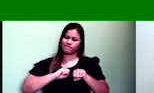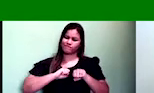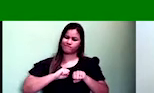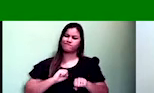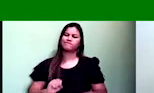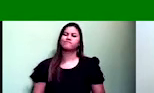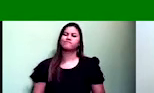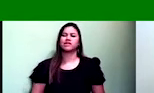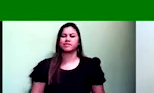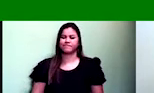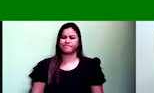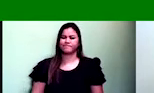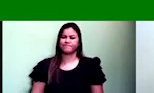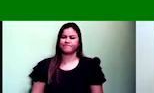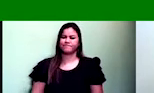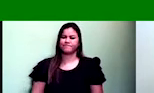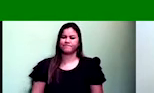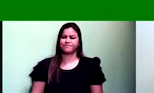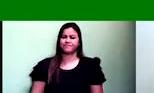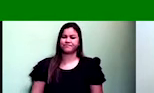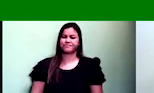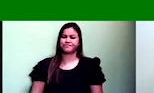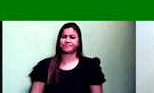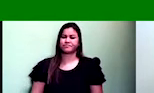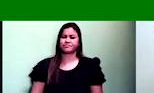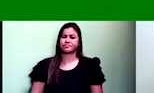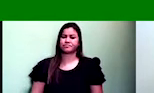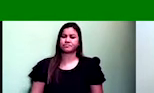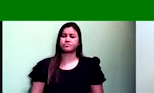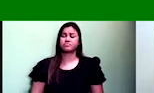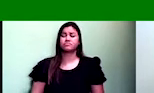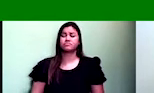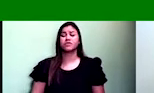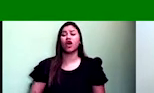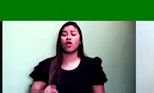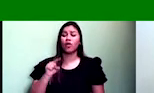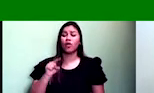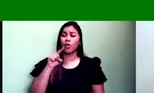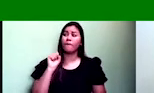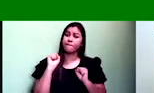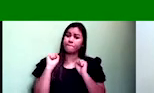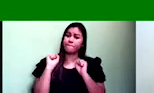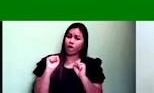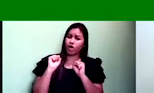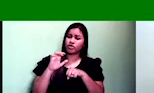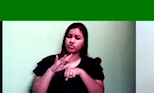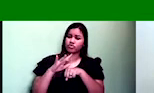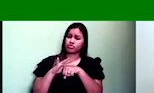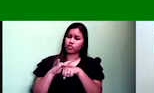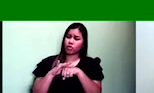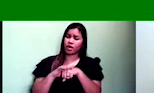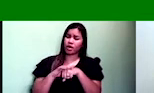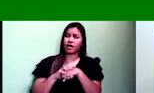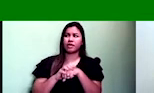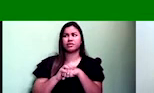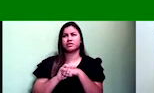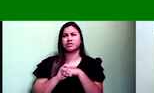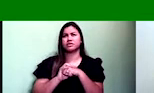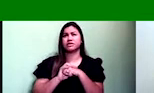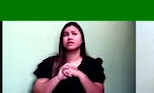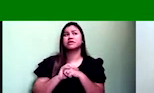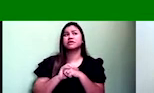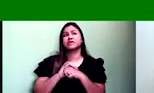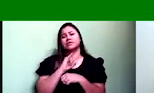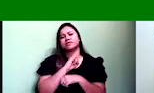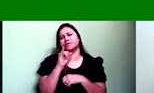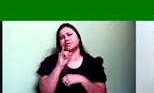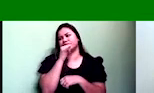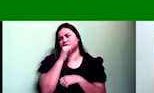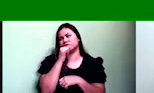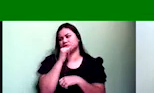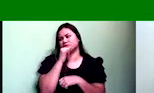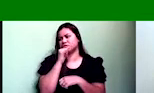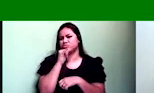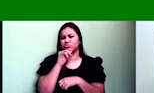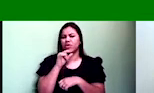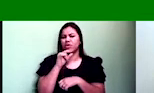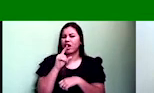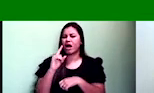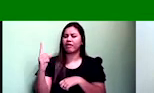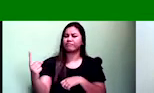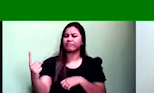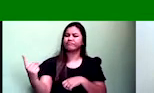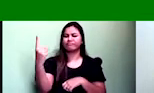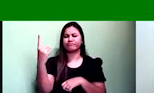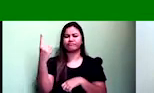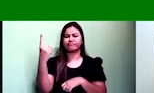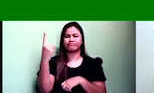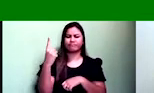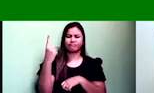infecção sexualmente transmissível. Claro, se o seu parceiro for um parceiro eventual, for um parceiro que não